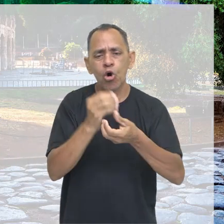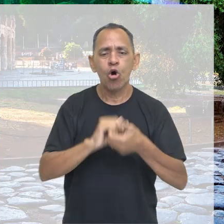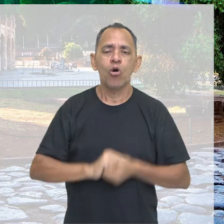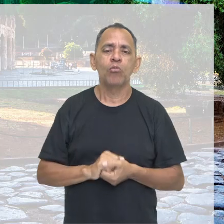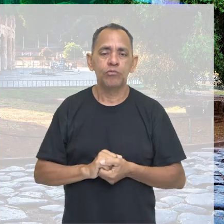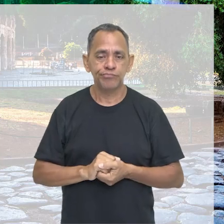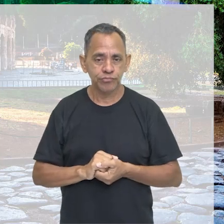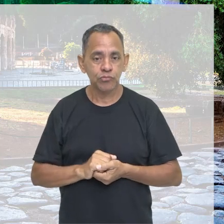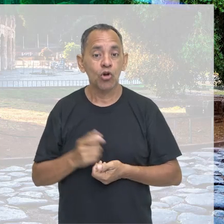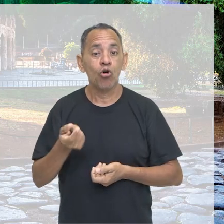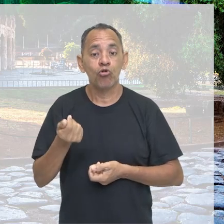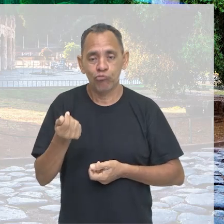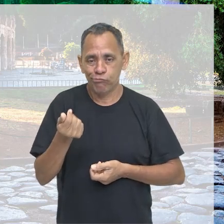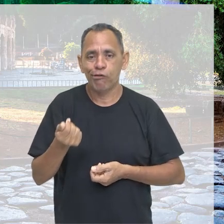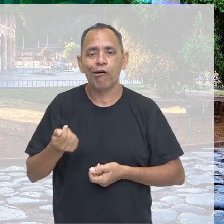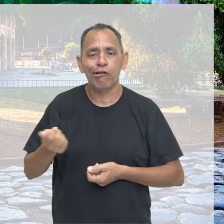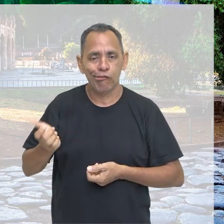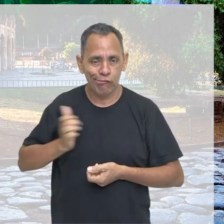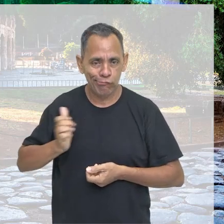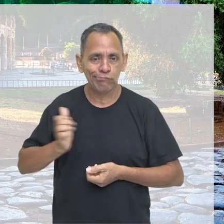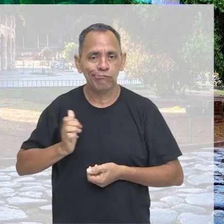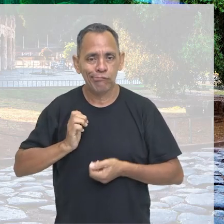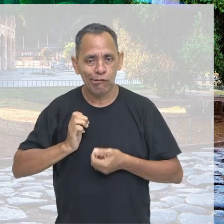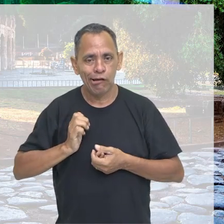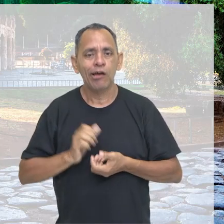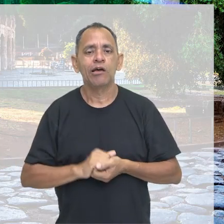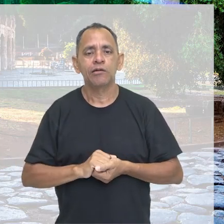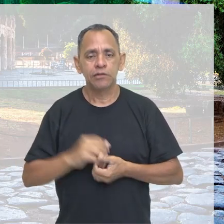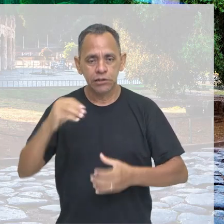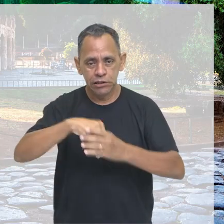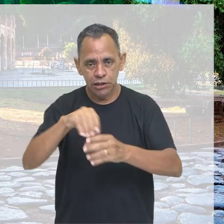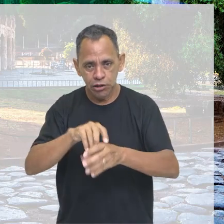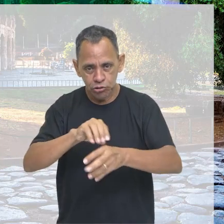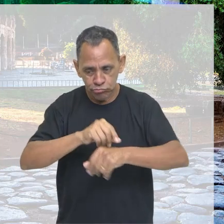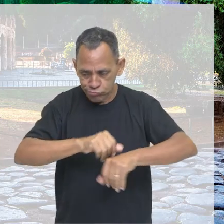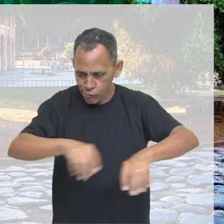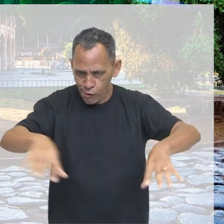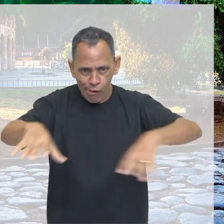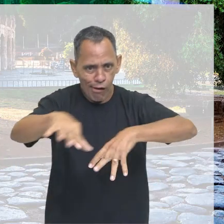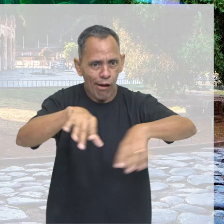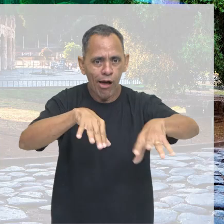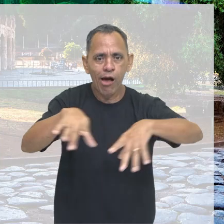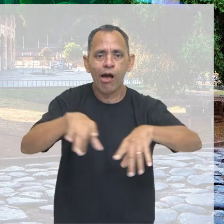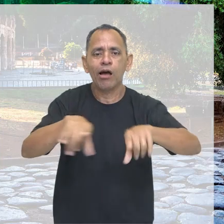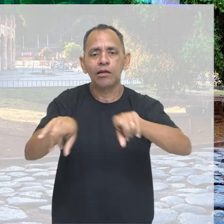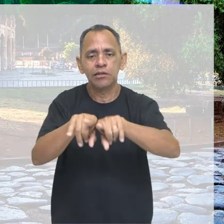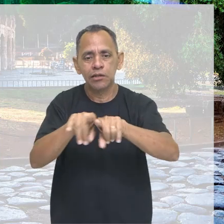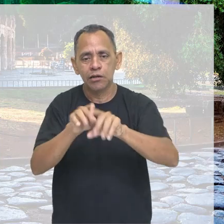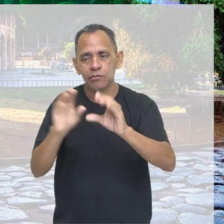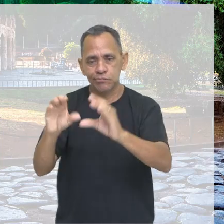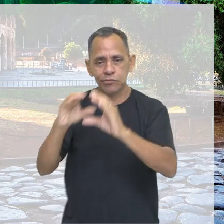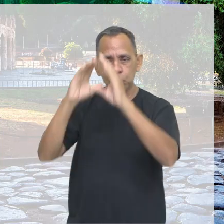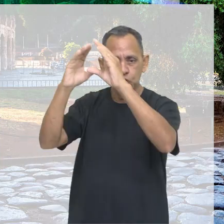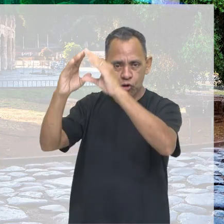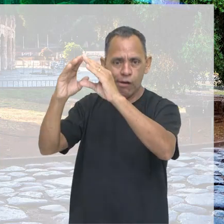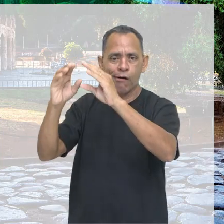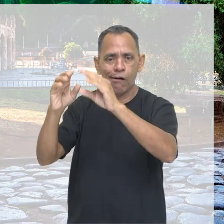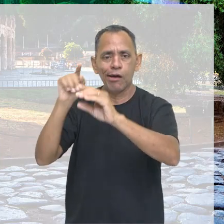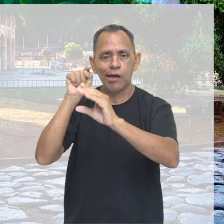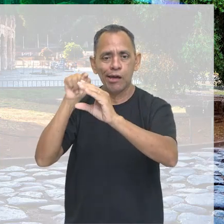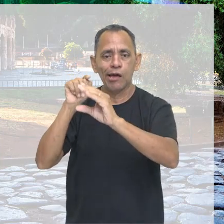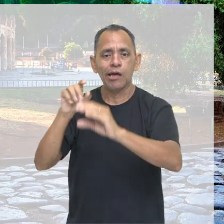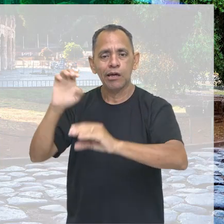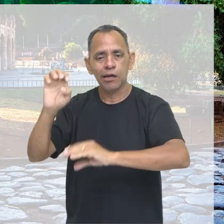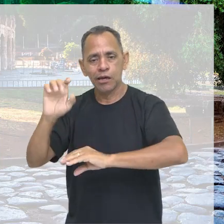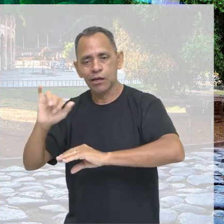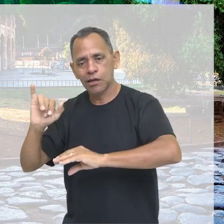as riquezas com a população. E claro que a elite ela vai ver esse sistema com maus olhos, certo? E